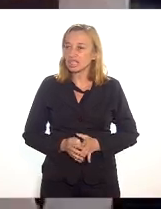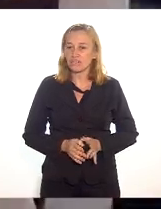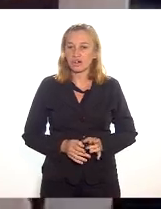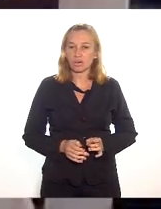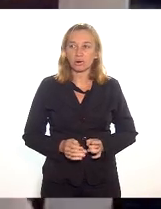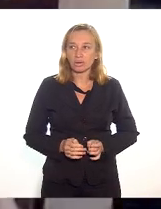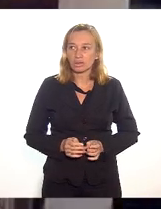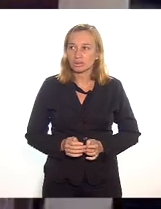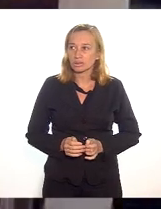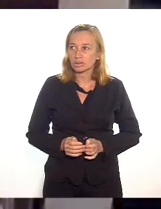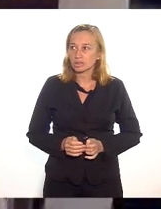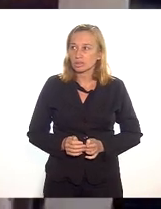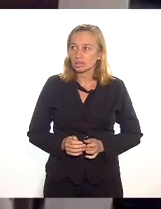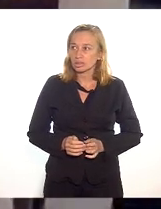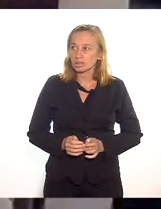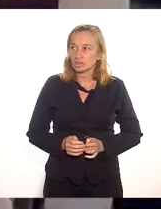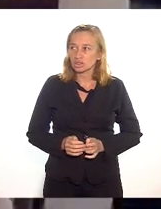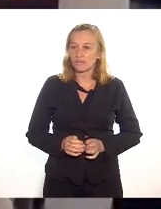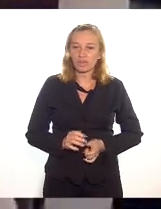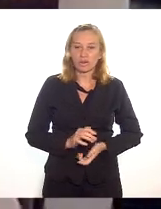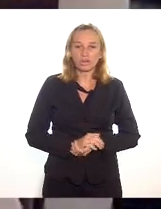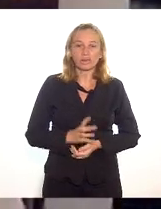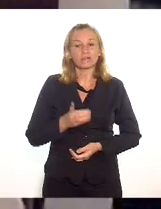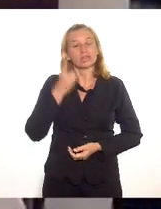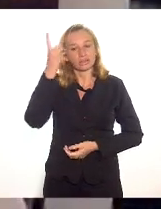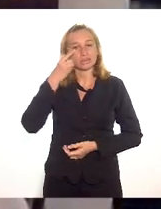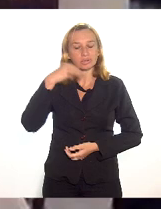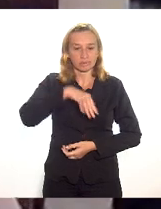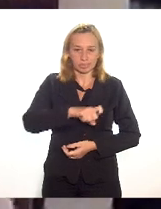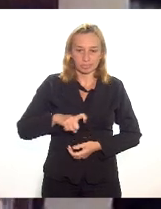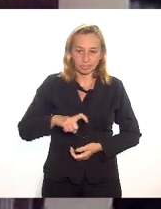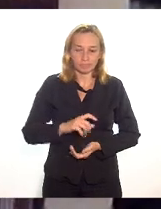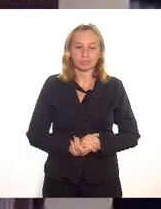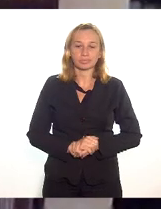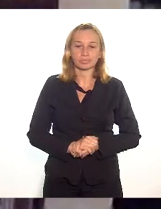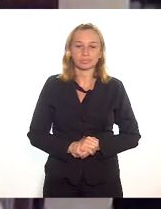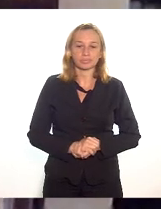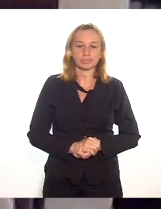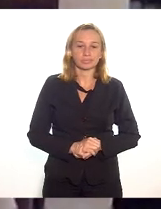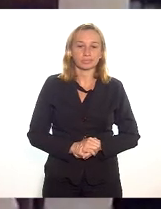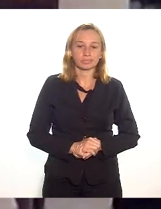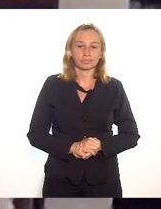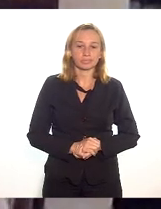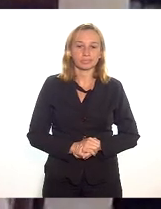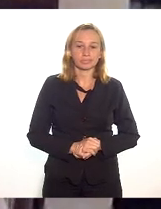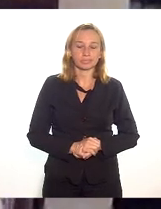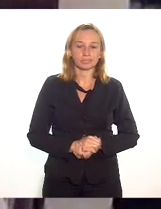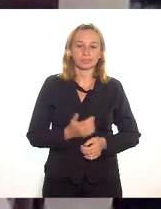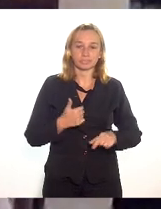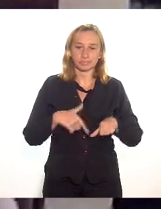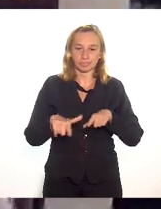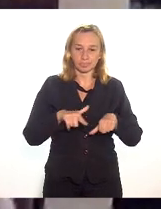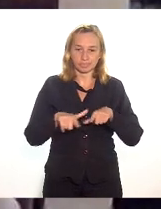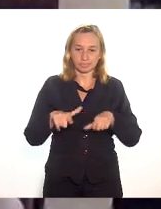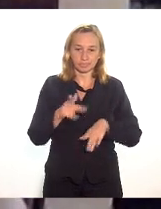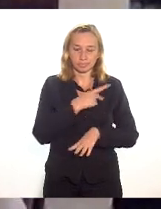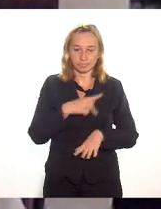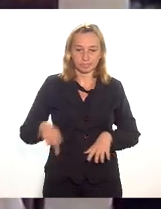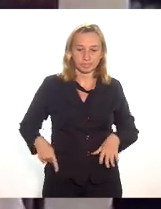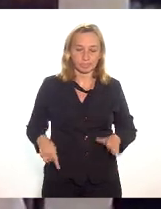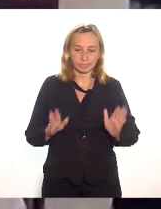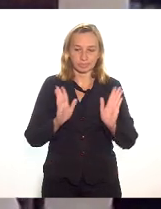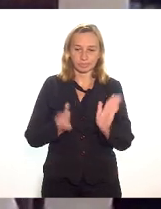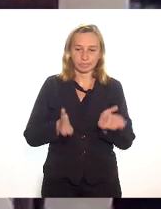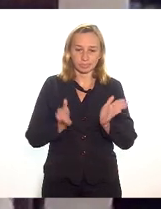Nobre deputado Max Lemos, que preside ora os trabalhos